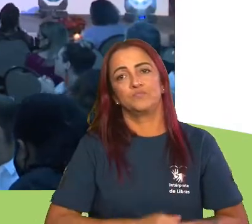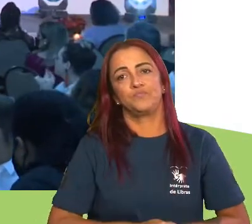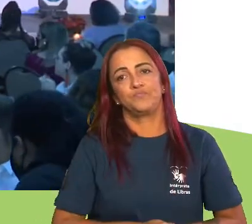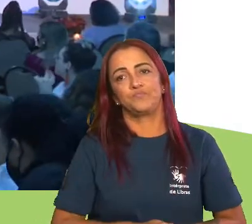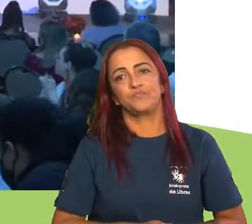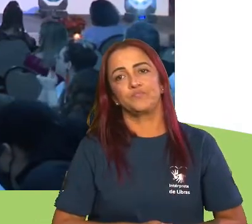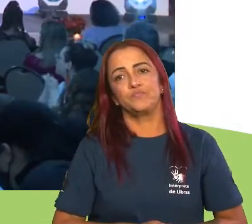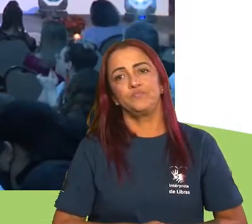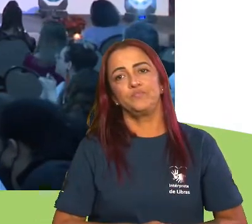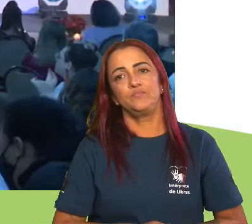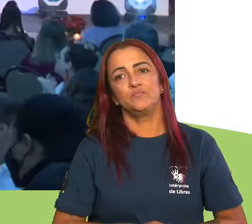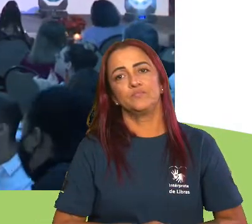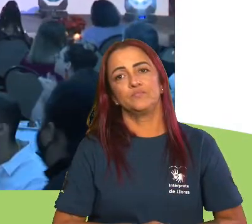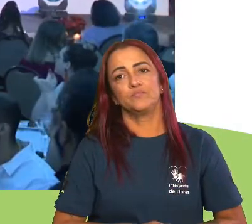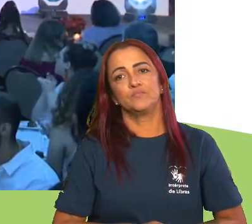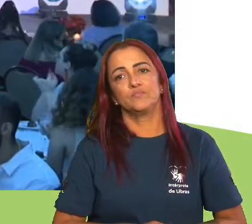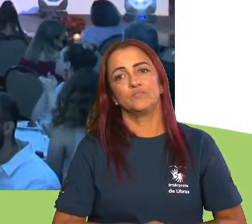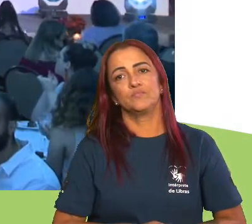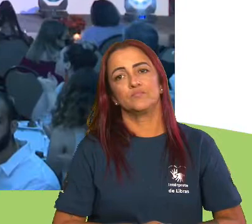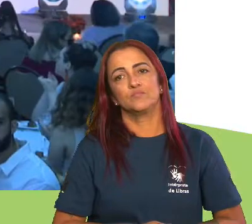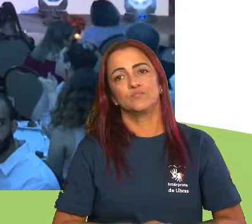receber o prêmio.